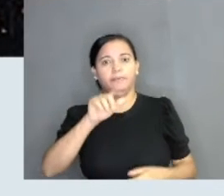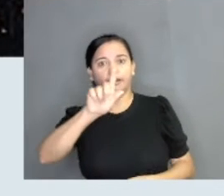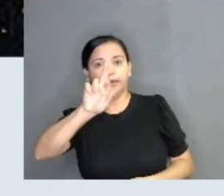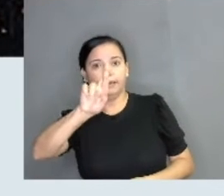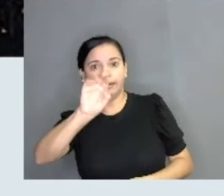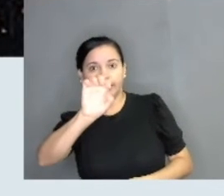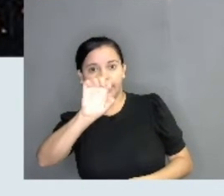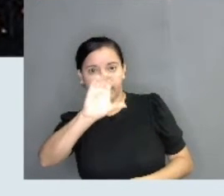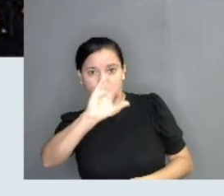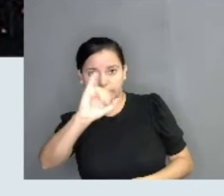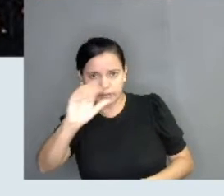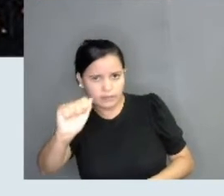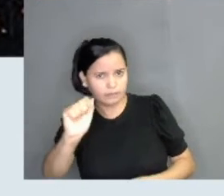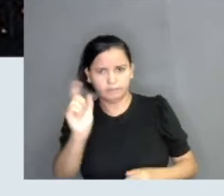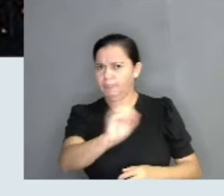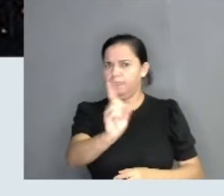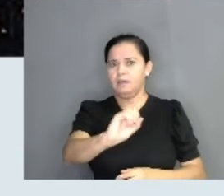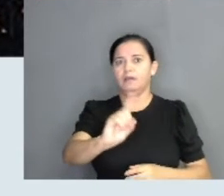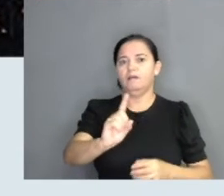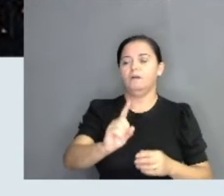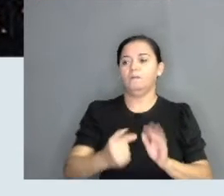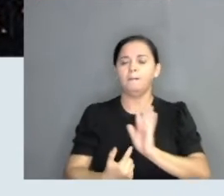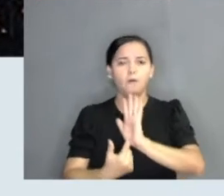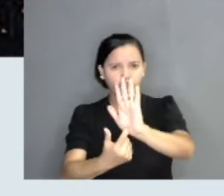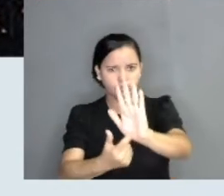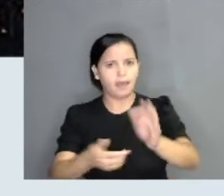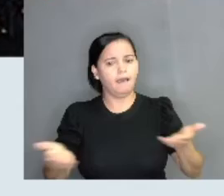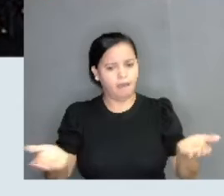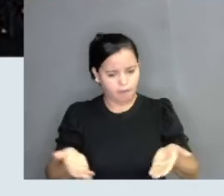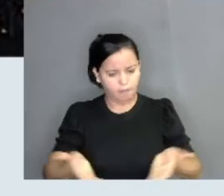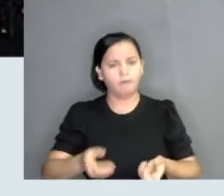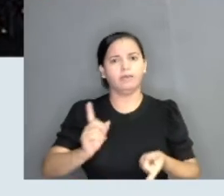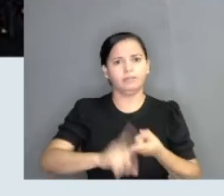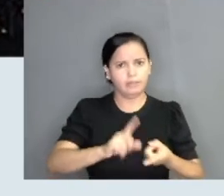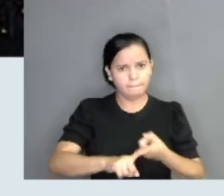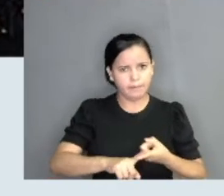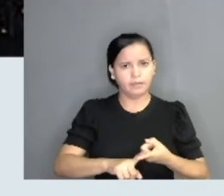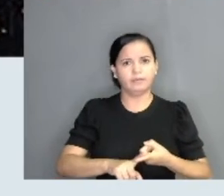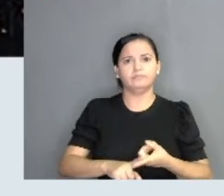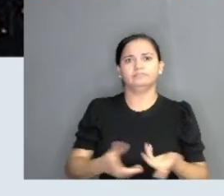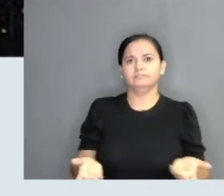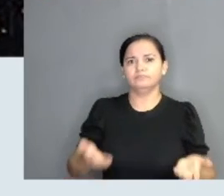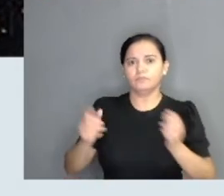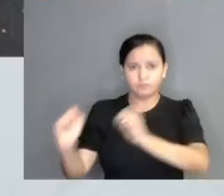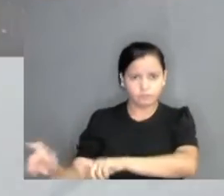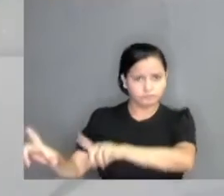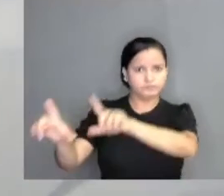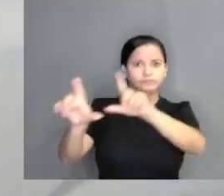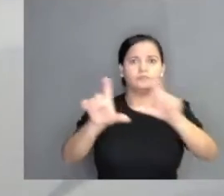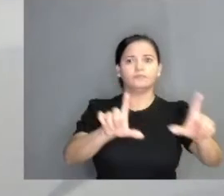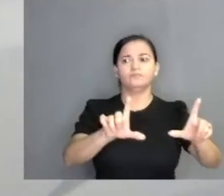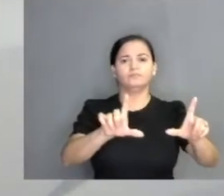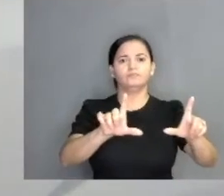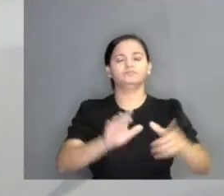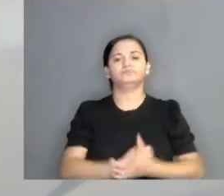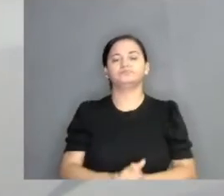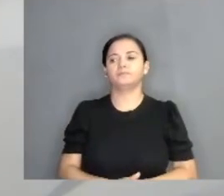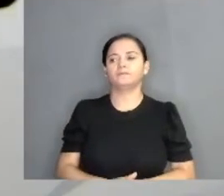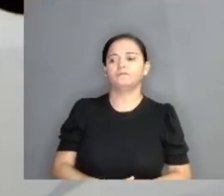elementos da época moderna. Tá? Vamos passar para outro slide